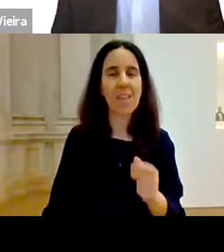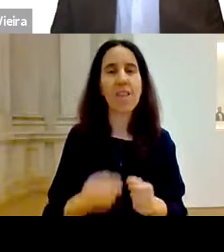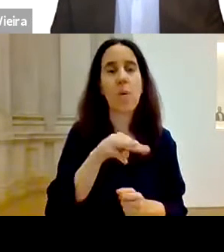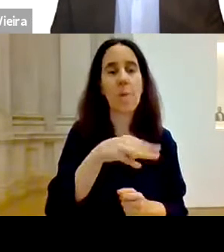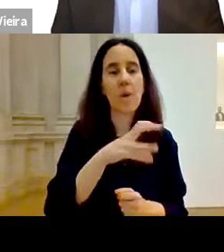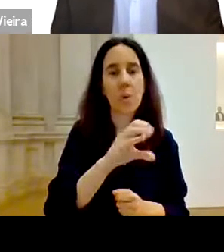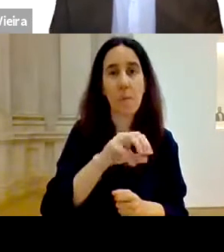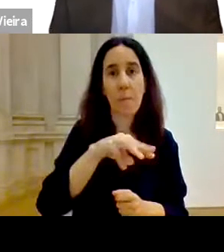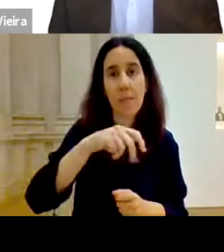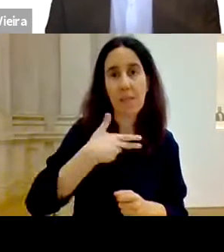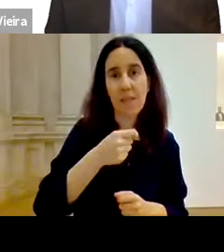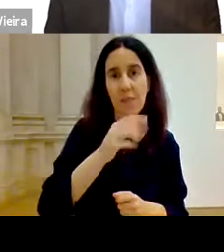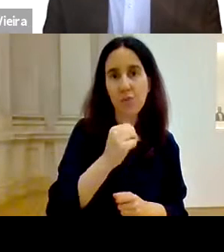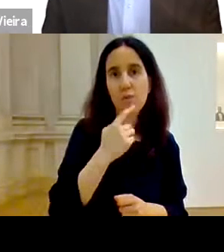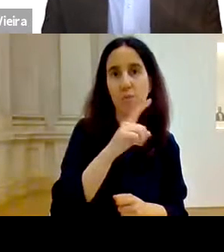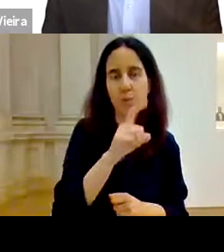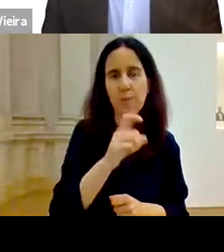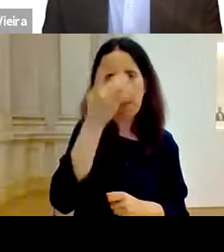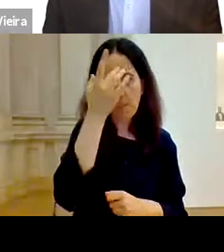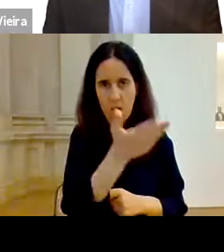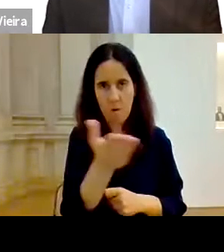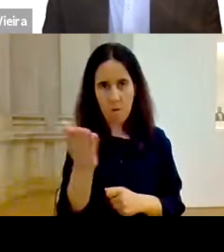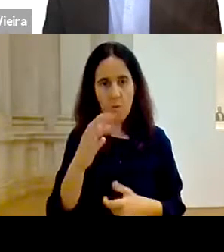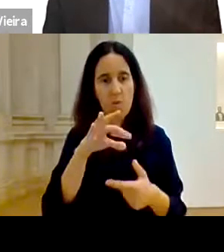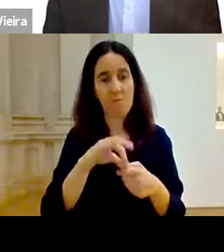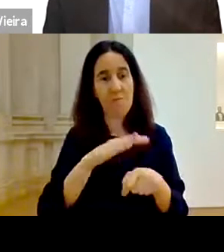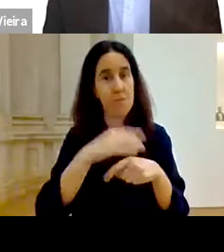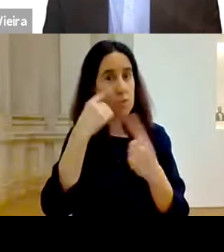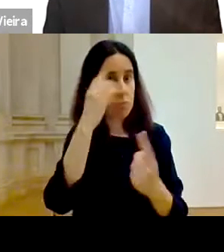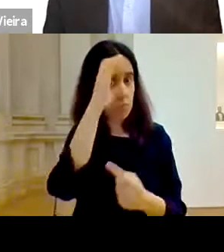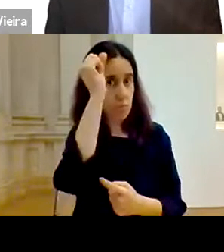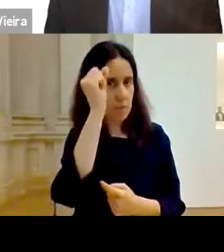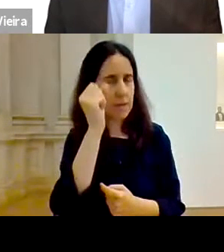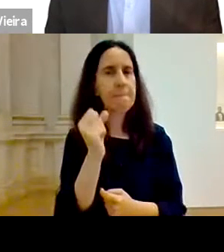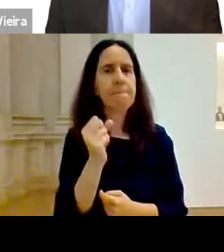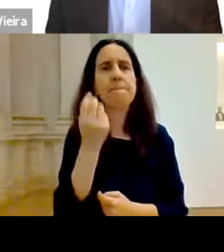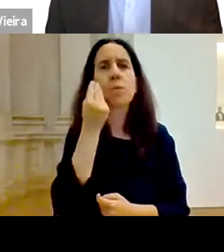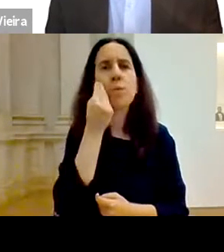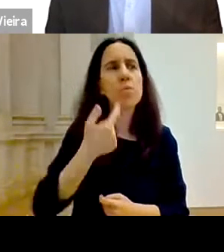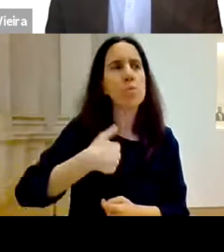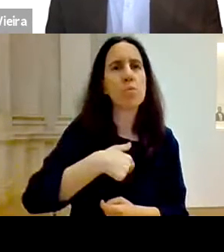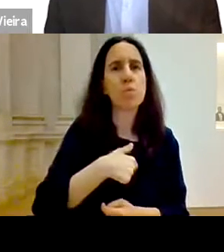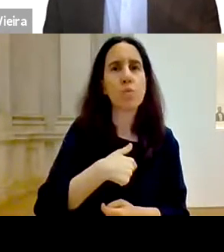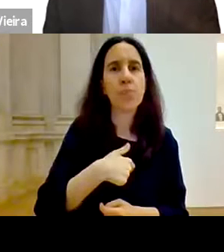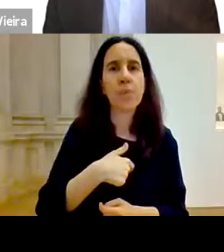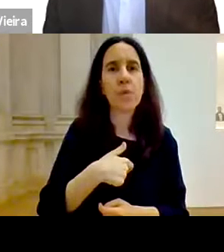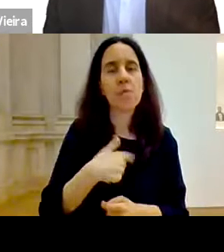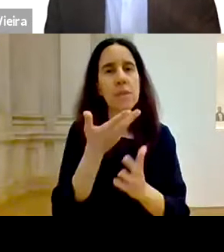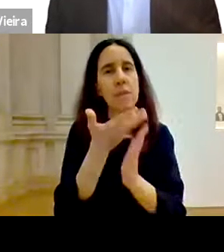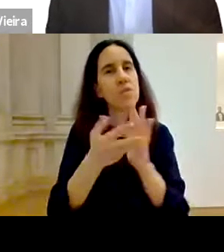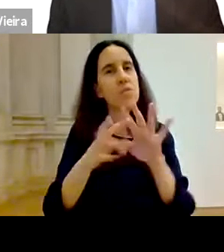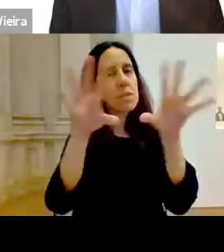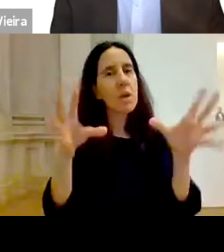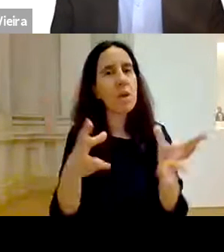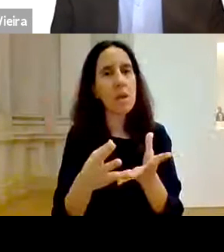Marco Mendes pergunta, na vossa opinião e em contexto da administração pública, como poderemos transversalizar uma